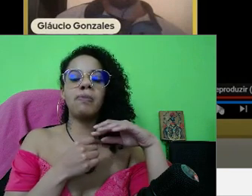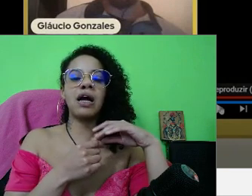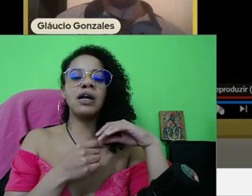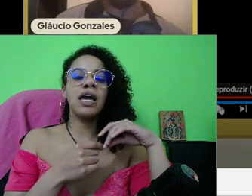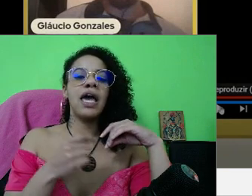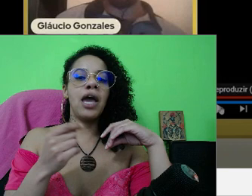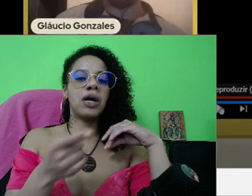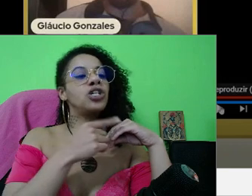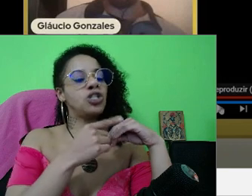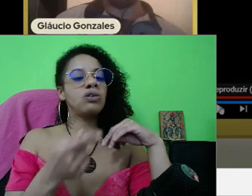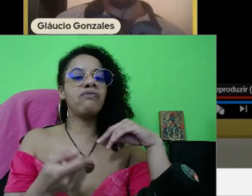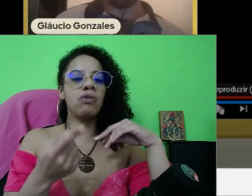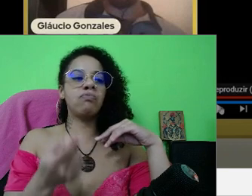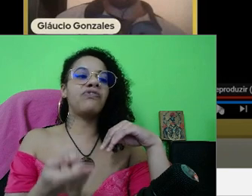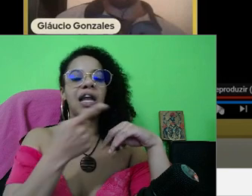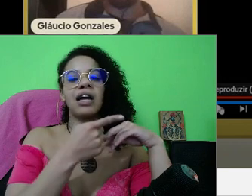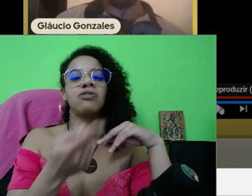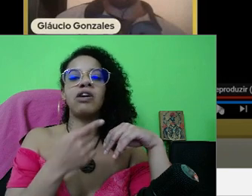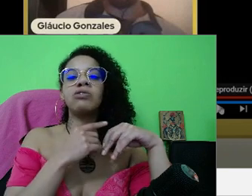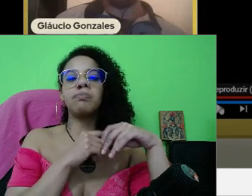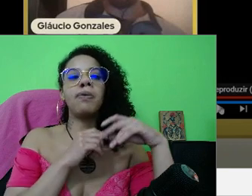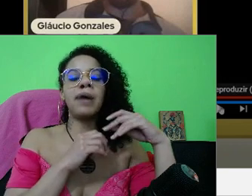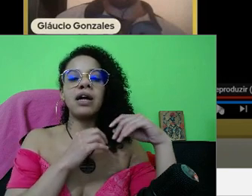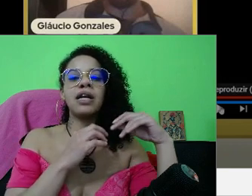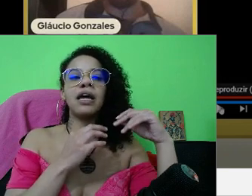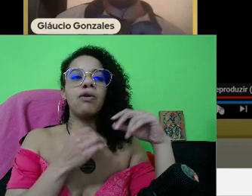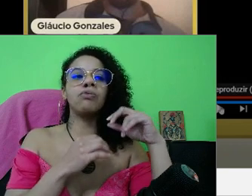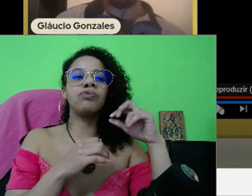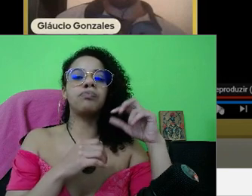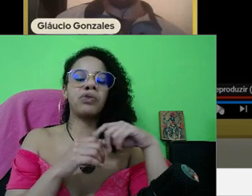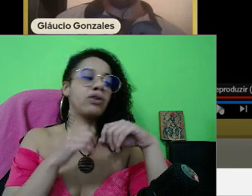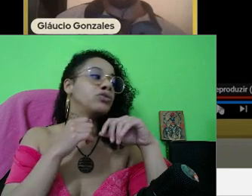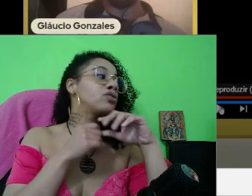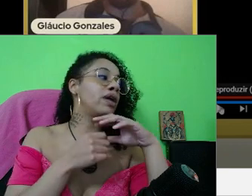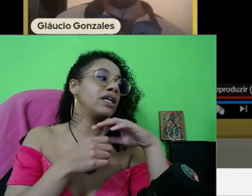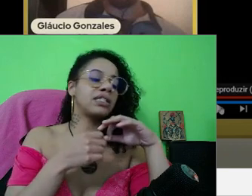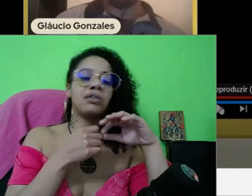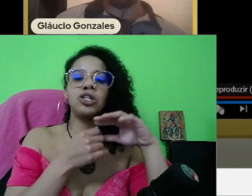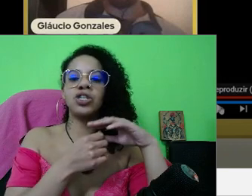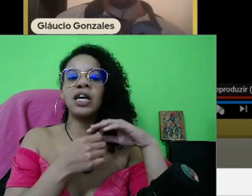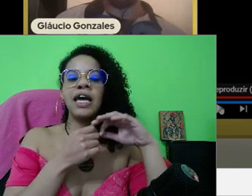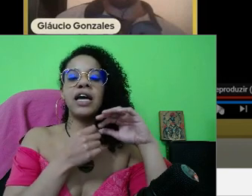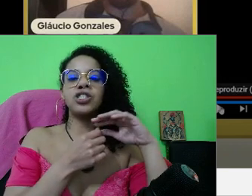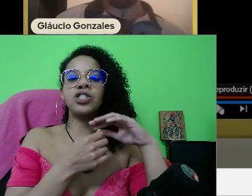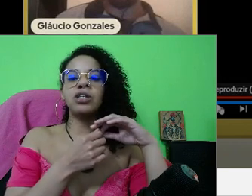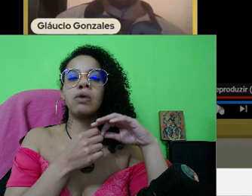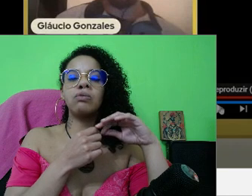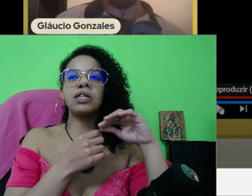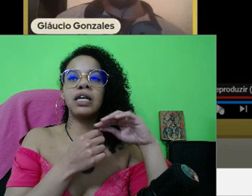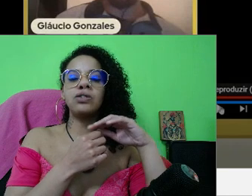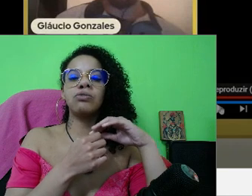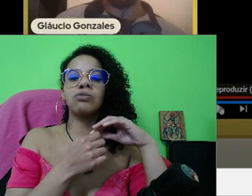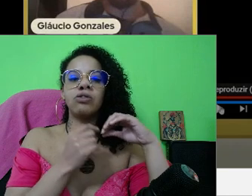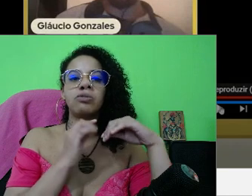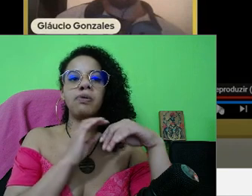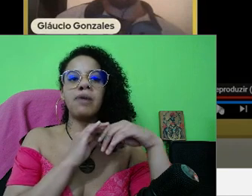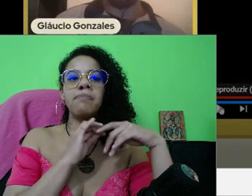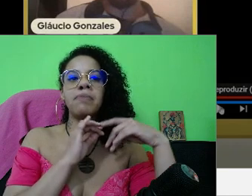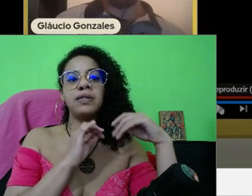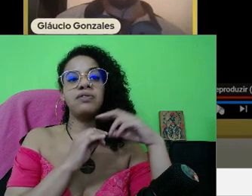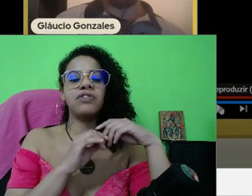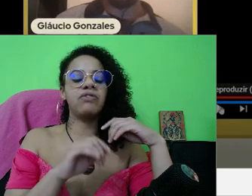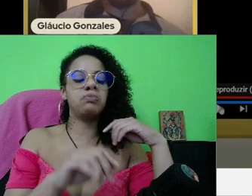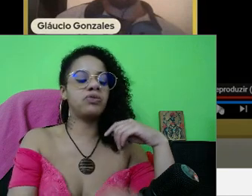Walter Pomar eu acredito que vão falar do Walter Pomar né ou porque eu estou aí exatamente reagindo ao texto do